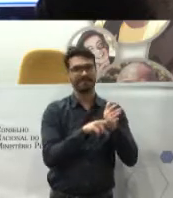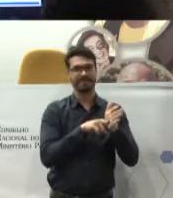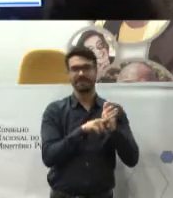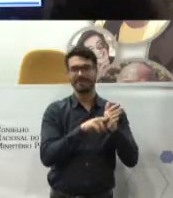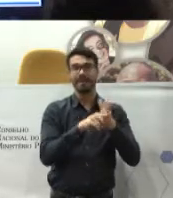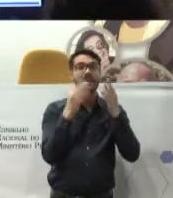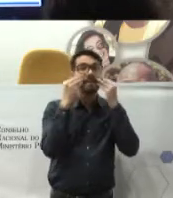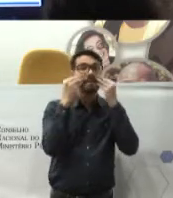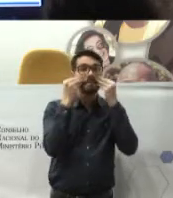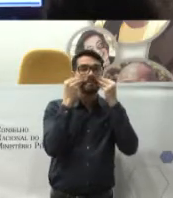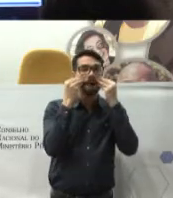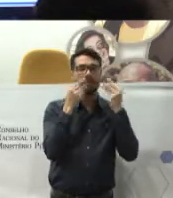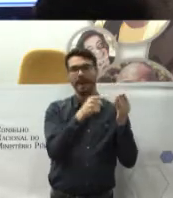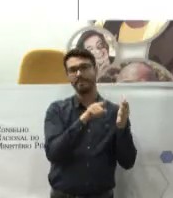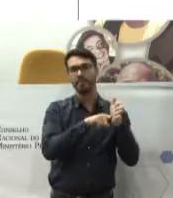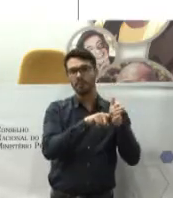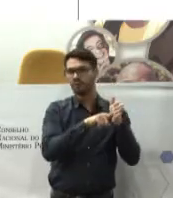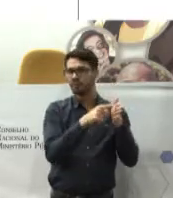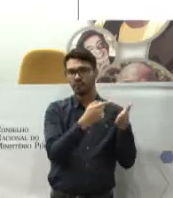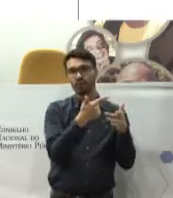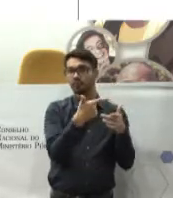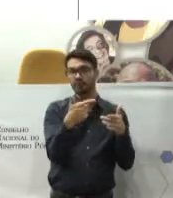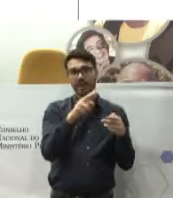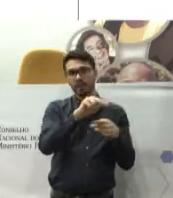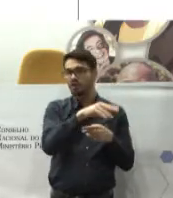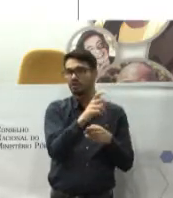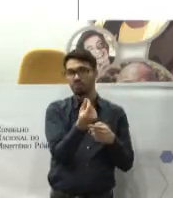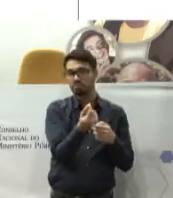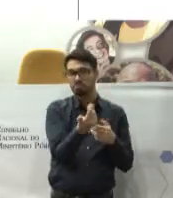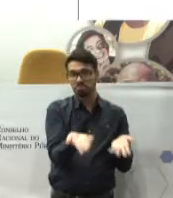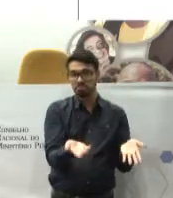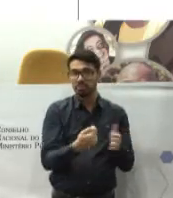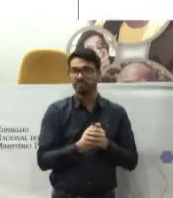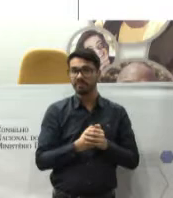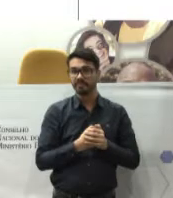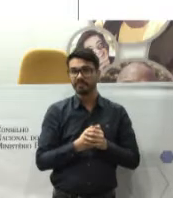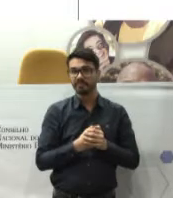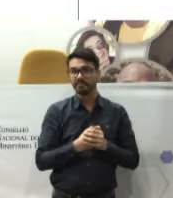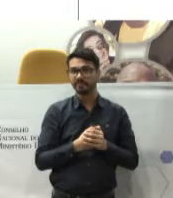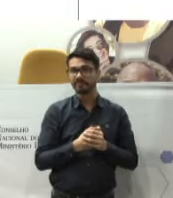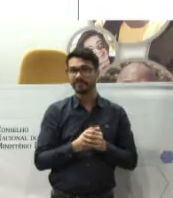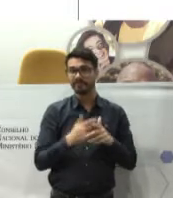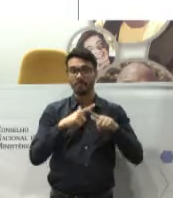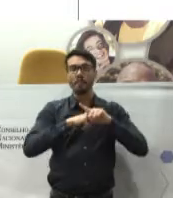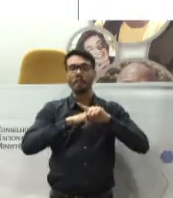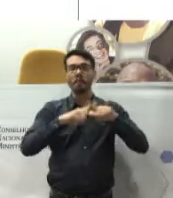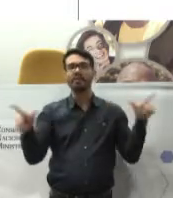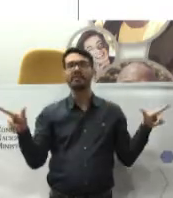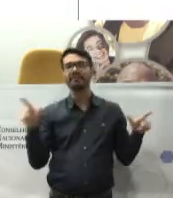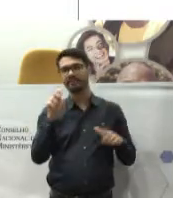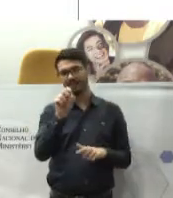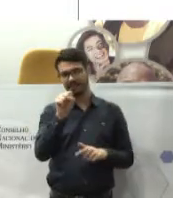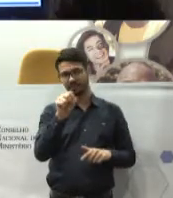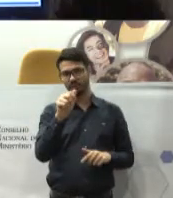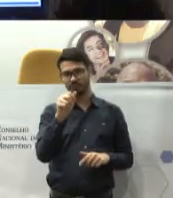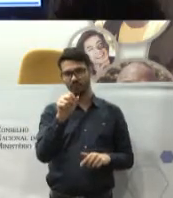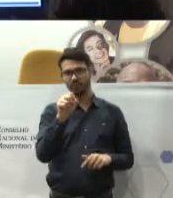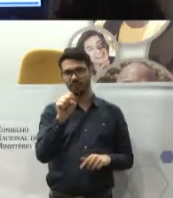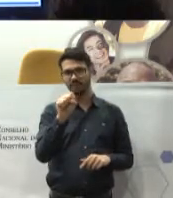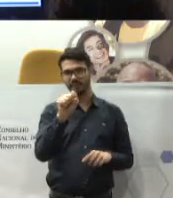Desnecessariamente, cruelmente. Vazio sanitário, rapidíssimo. Vazio sanitário não é só aquela parte da Amazônia que não tem